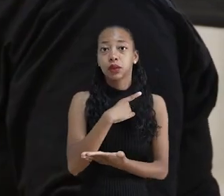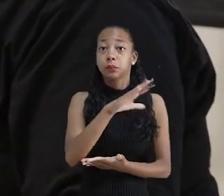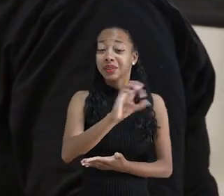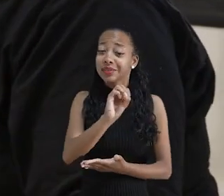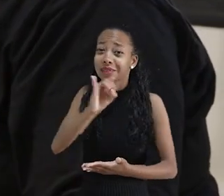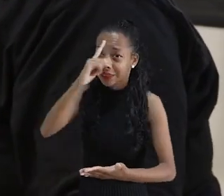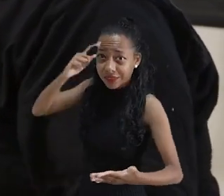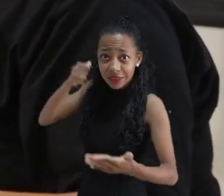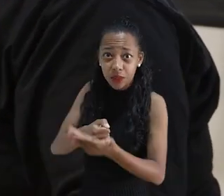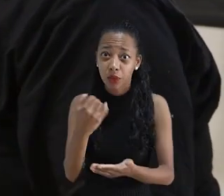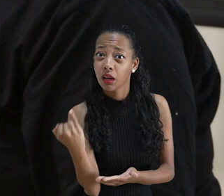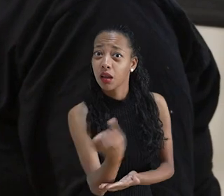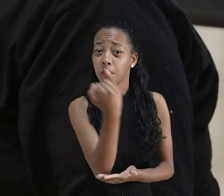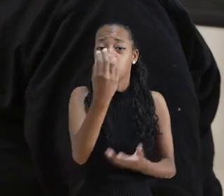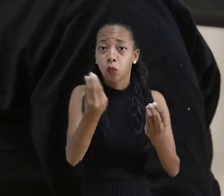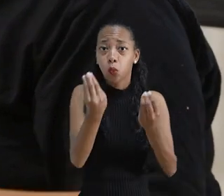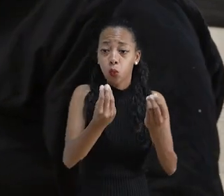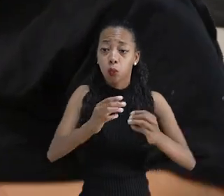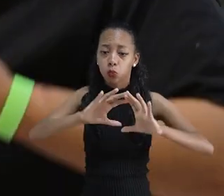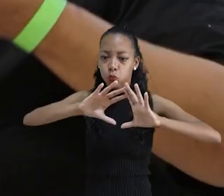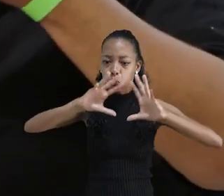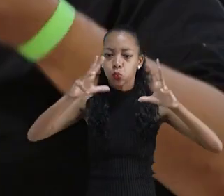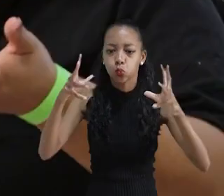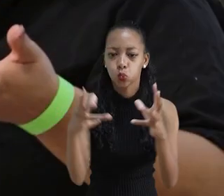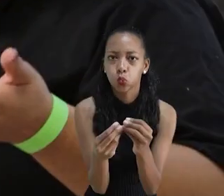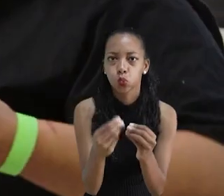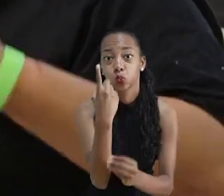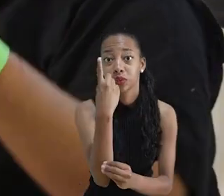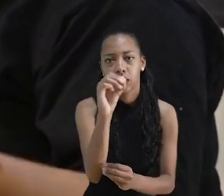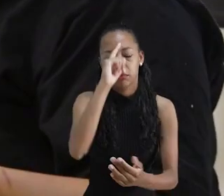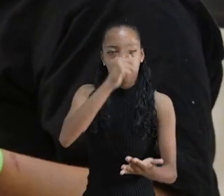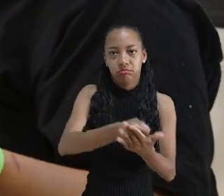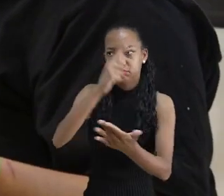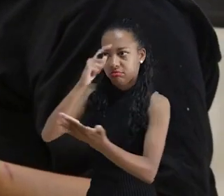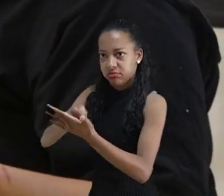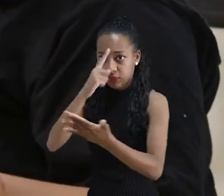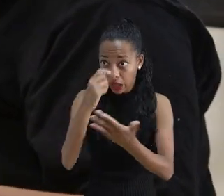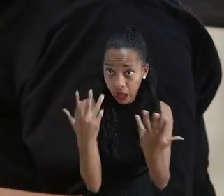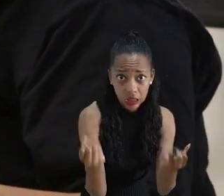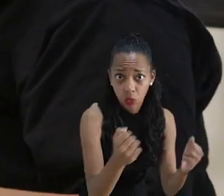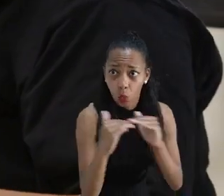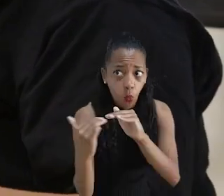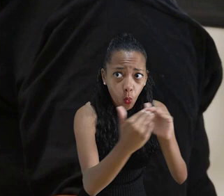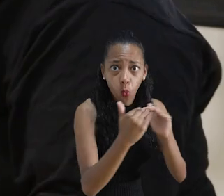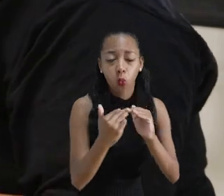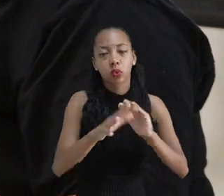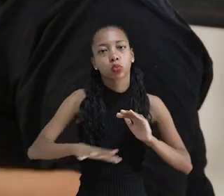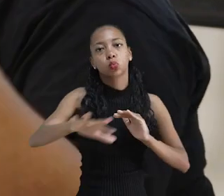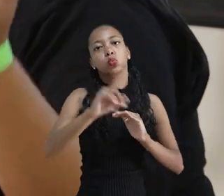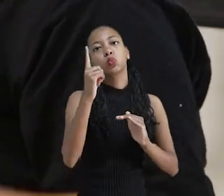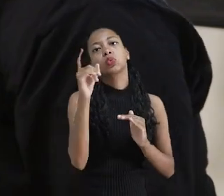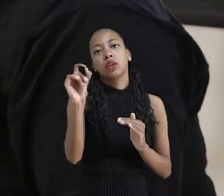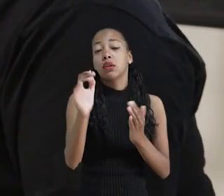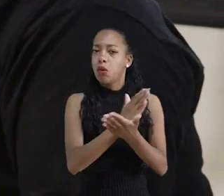uma relação muito forte ali de trabalho mas também uma relação muito forte de parceria de amizade né E aí nisso